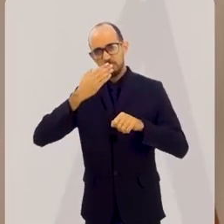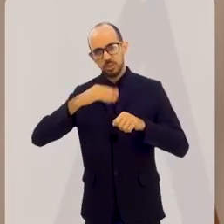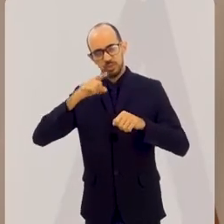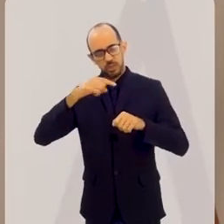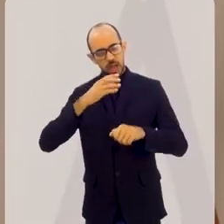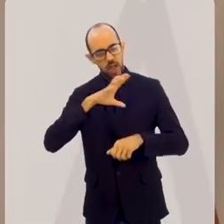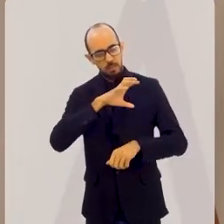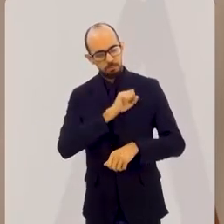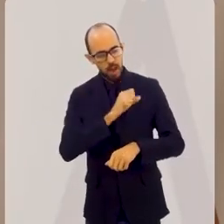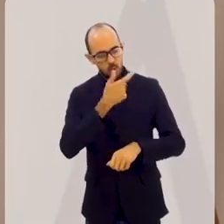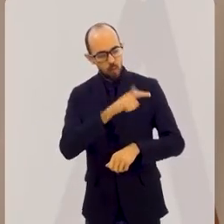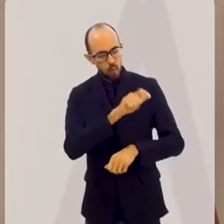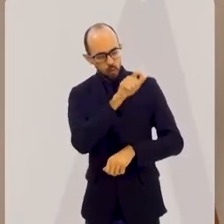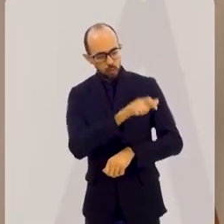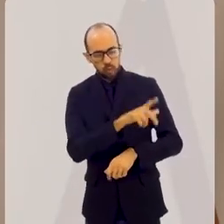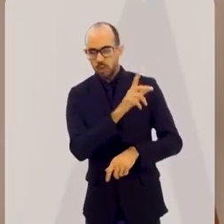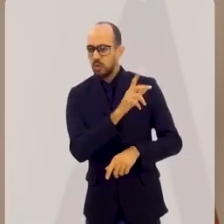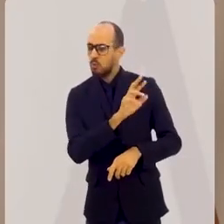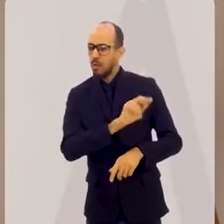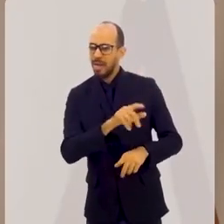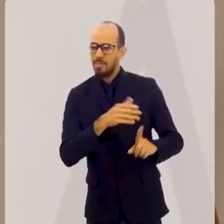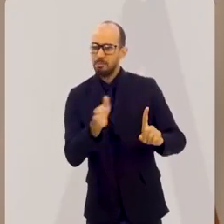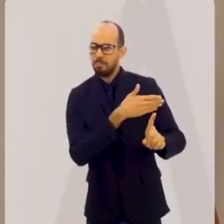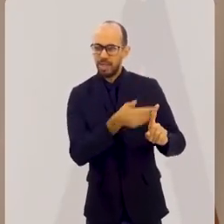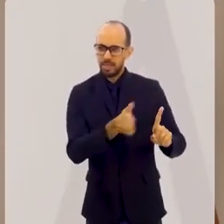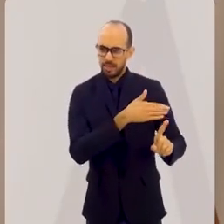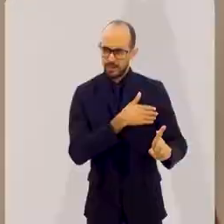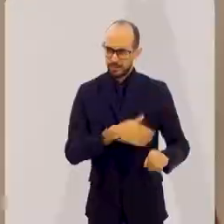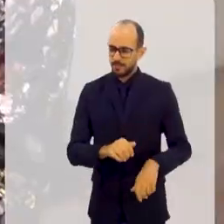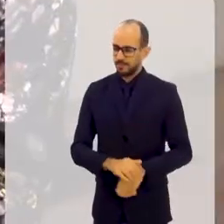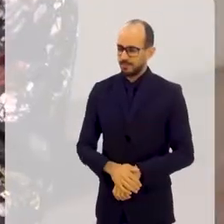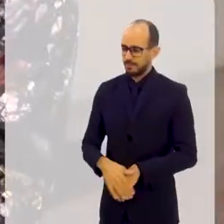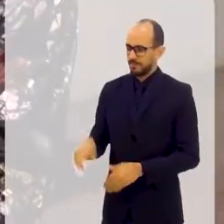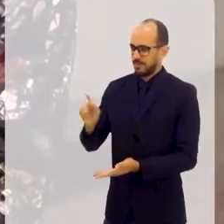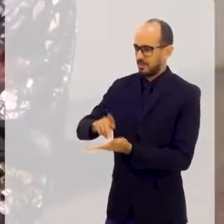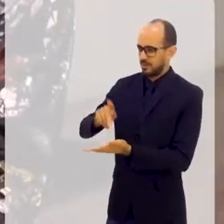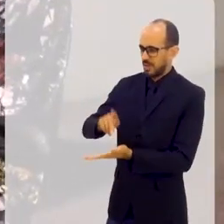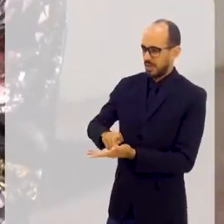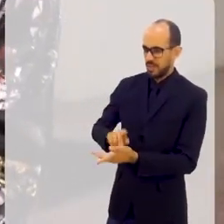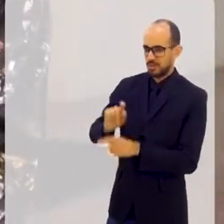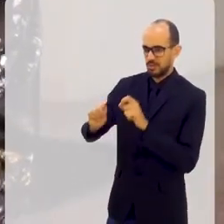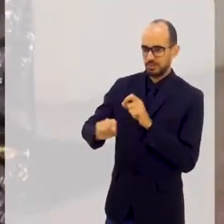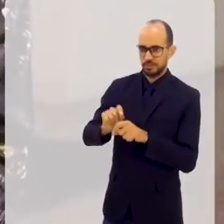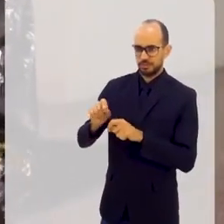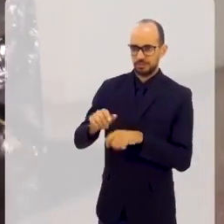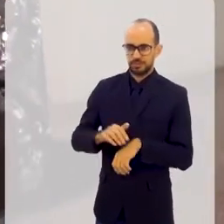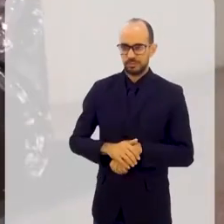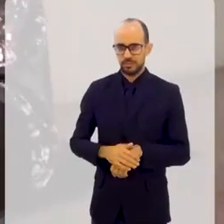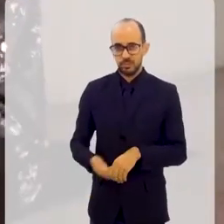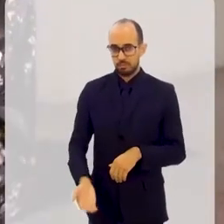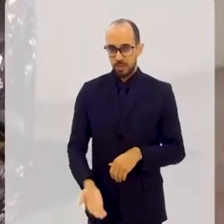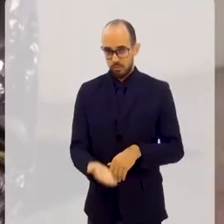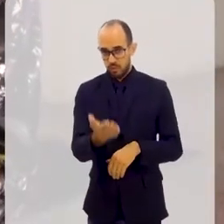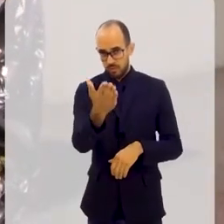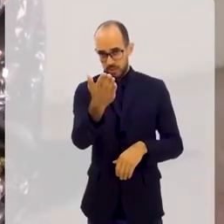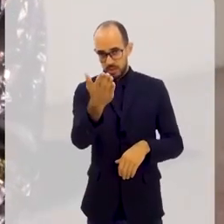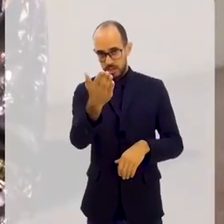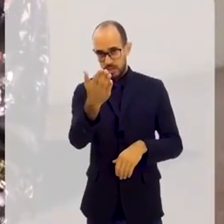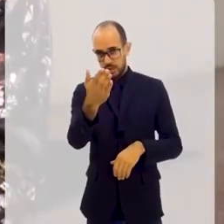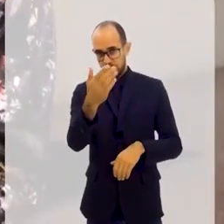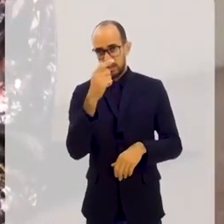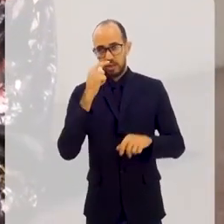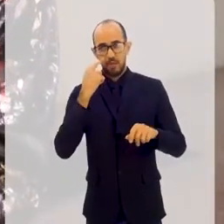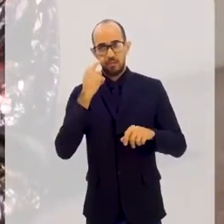amar o próximo como a si mesmo não bater no próximo né na verdade você que está assistindo